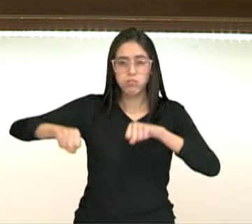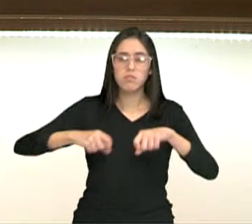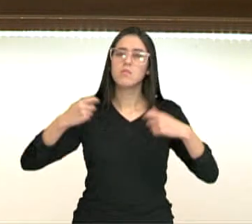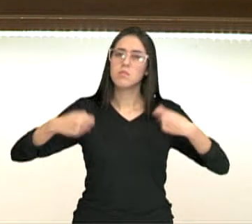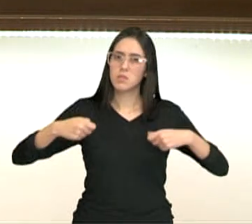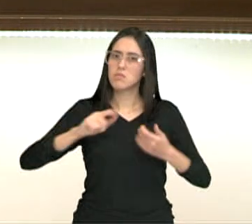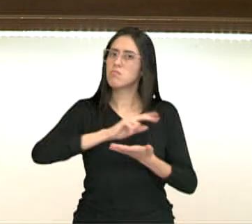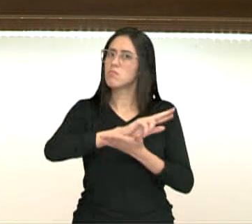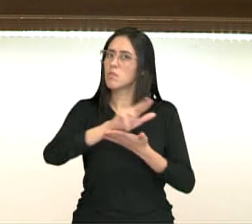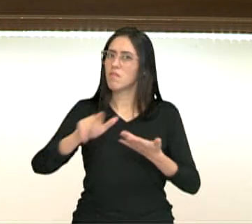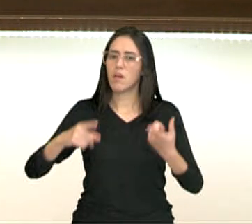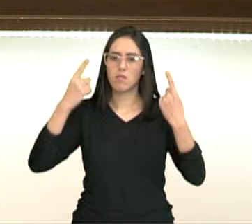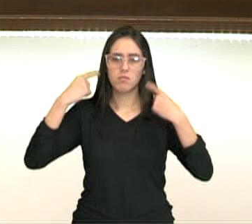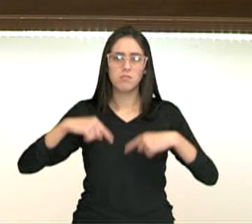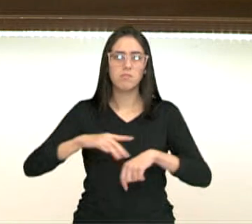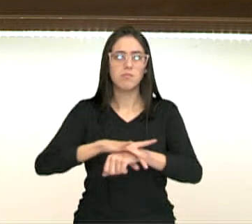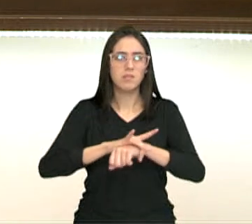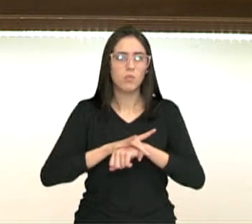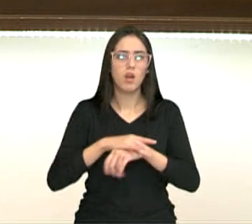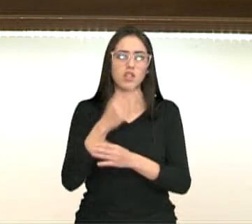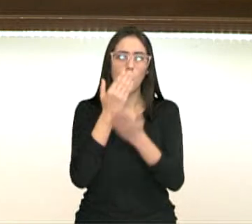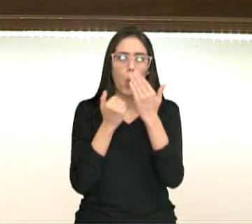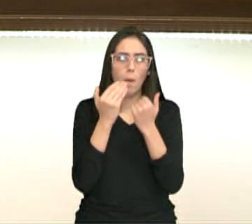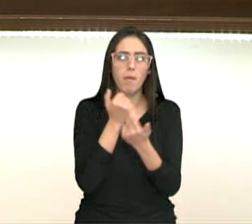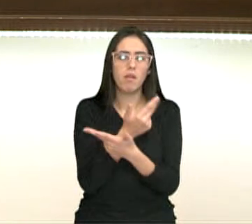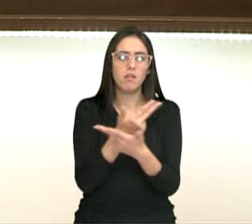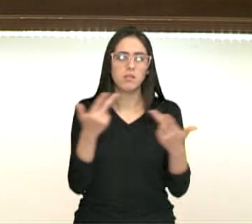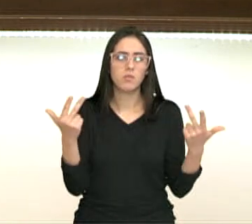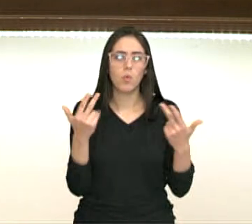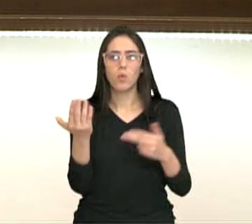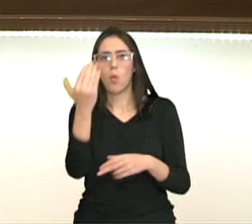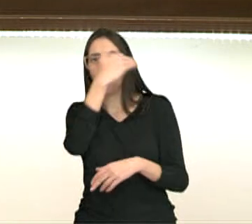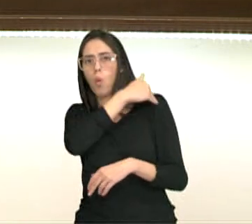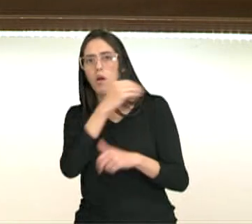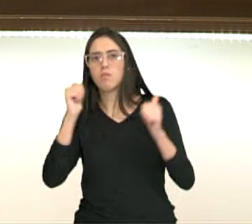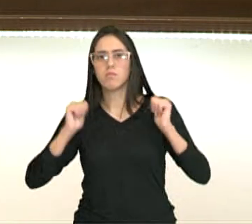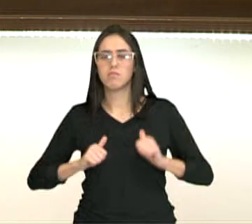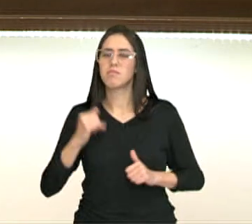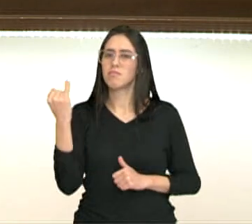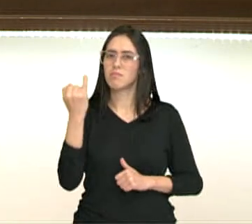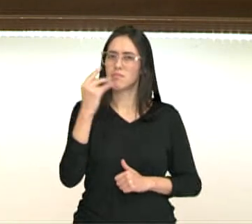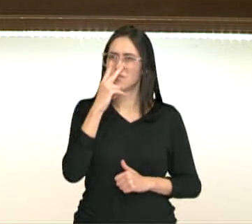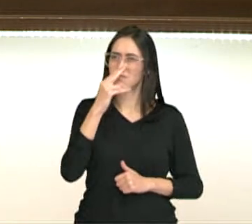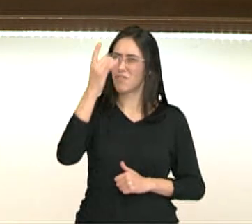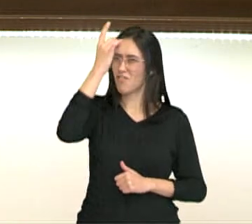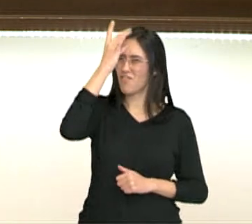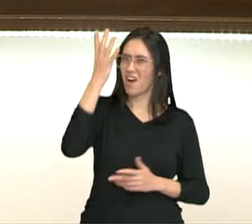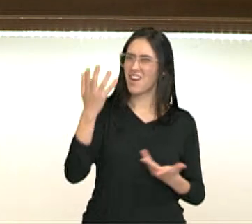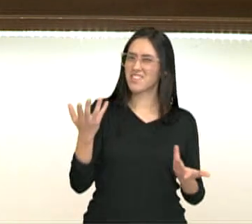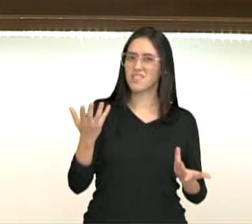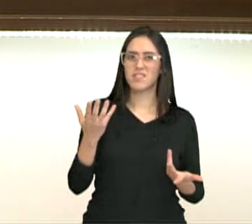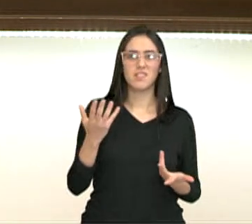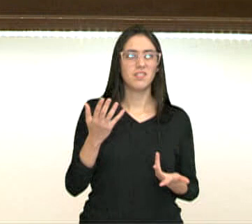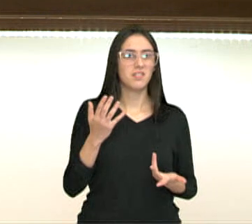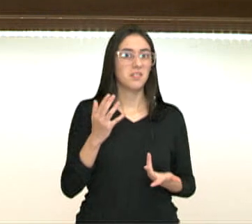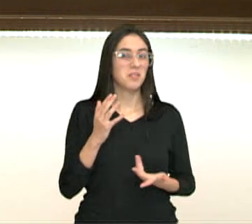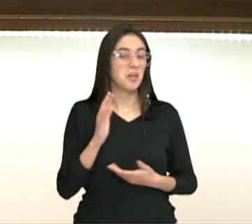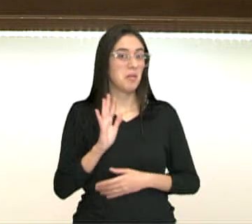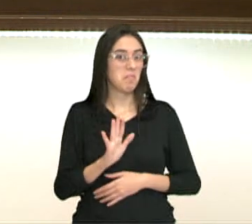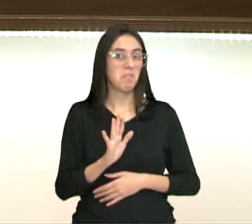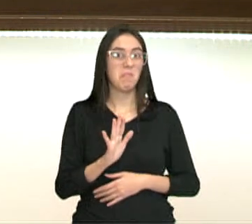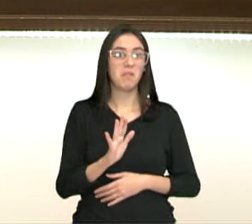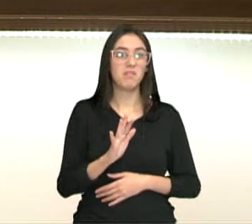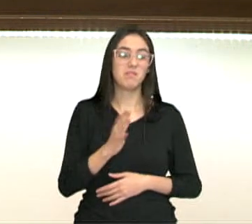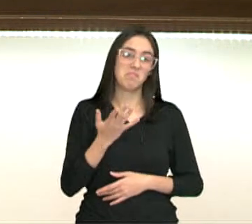diversos equipamentos e suprimentos que me possibilitem isso. Parece fácil, não é mesmo? Só subir em cima de uma